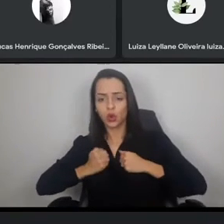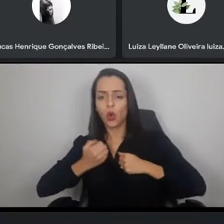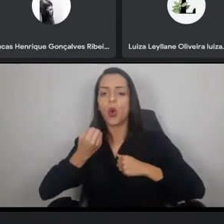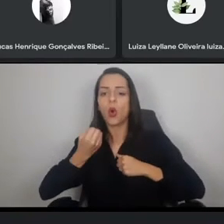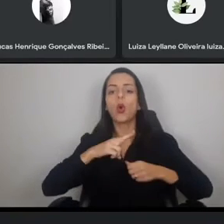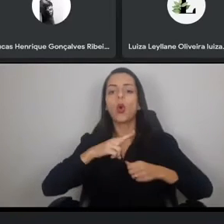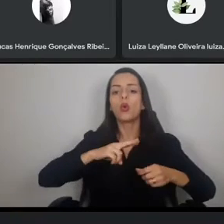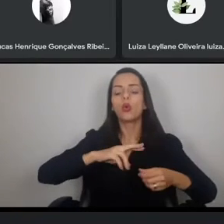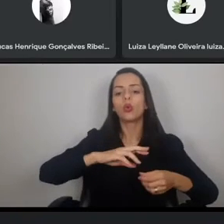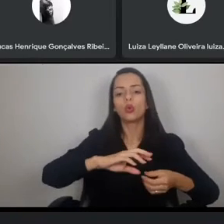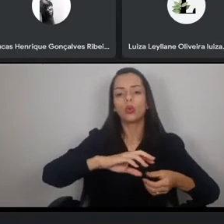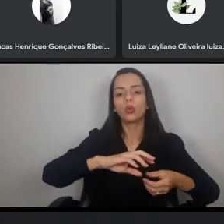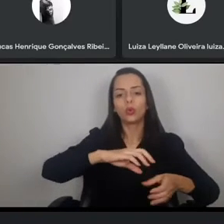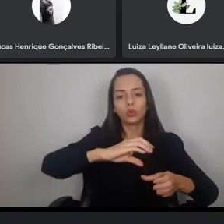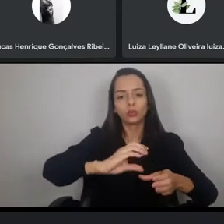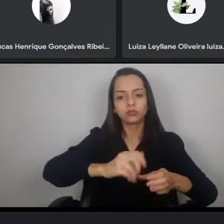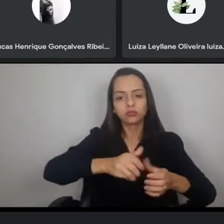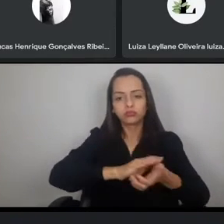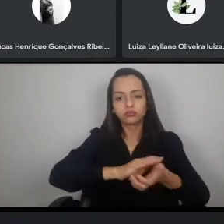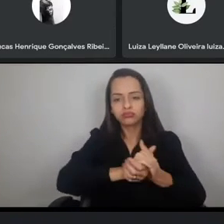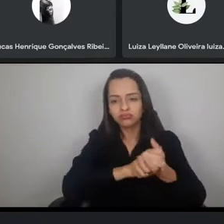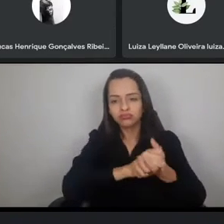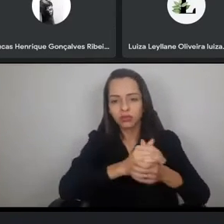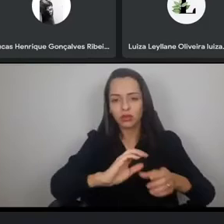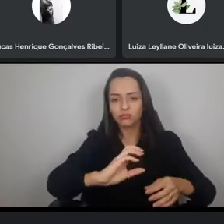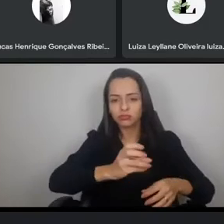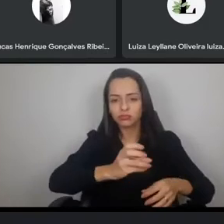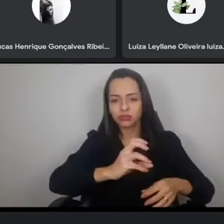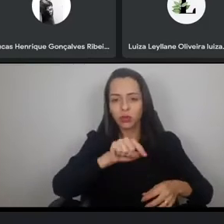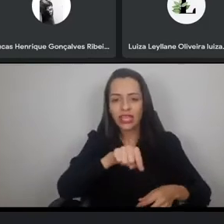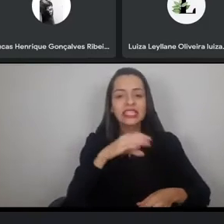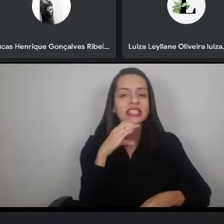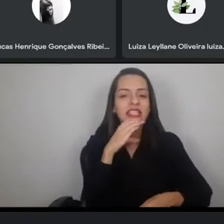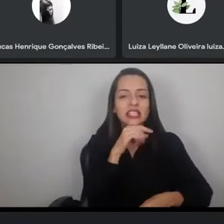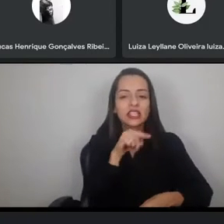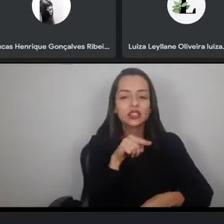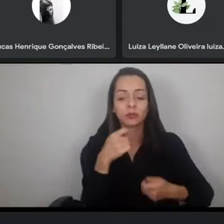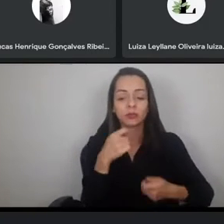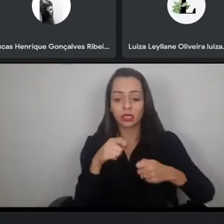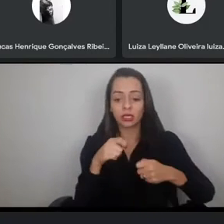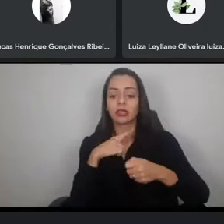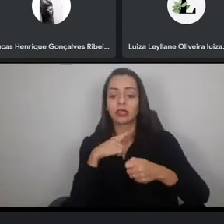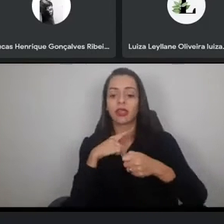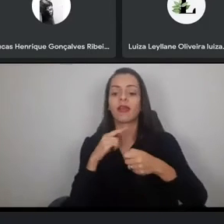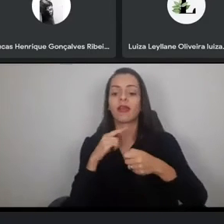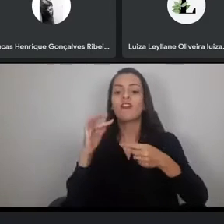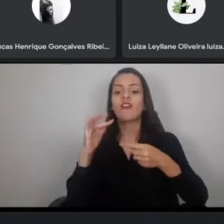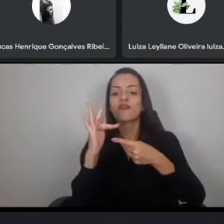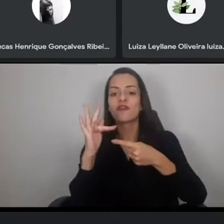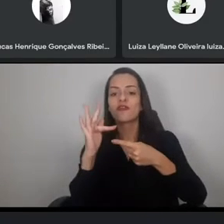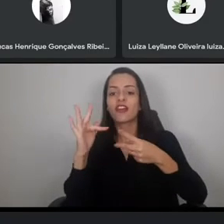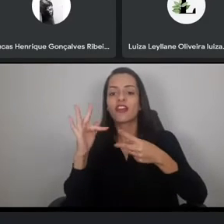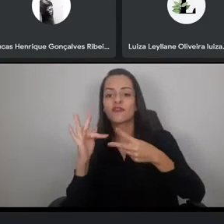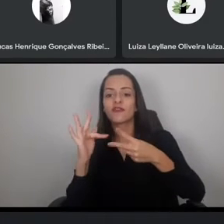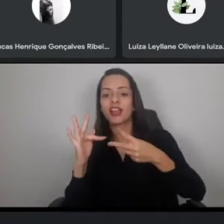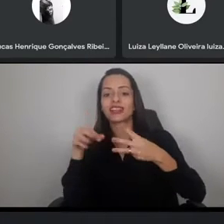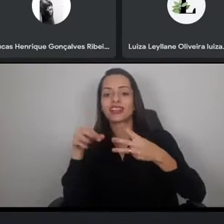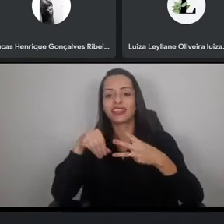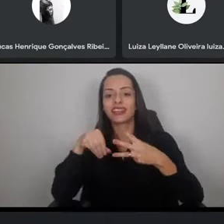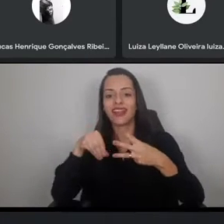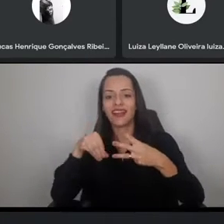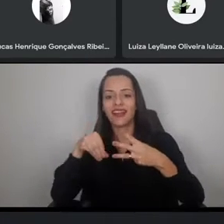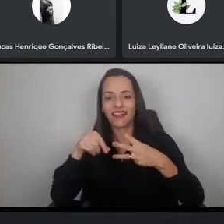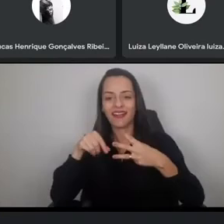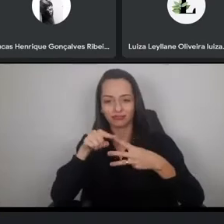for 220, vamos ter fase e terra. Se a conexão for 127,